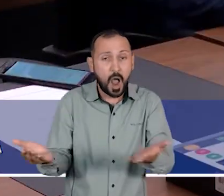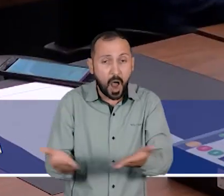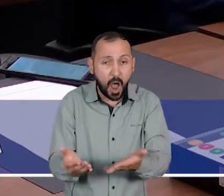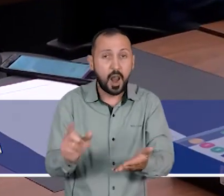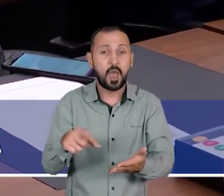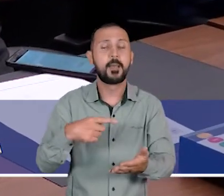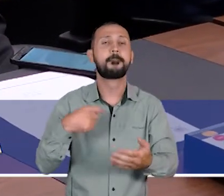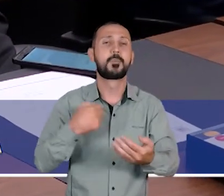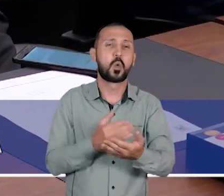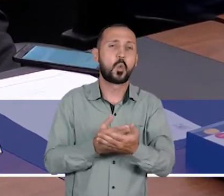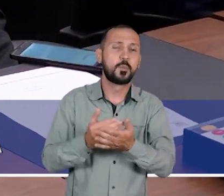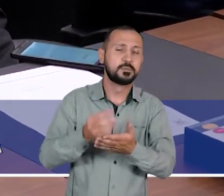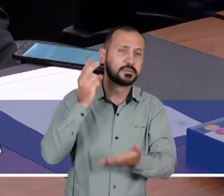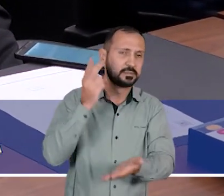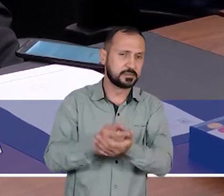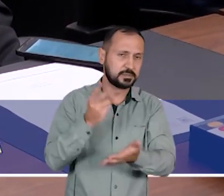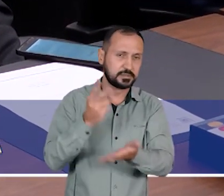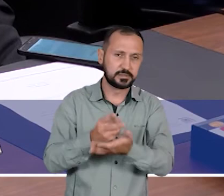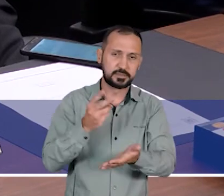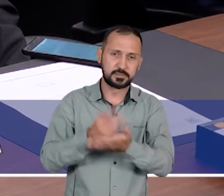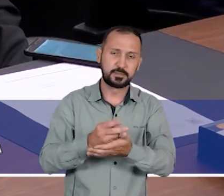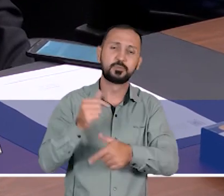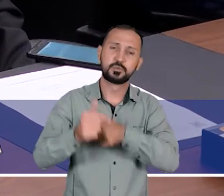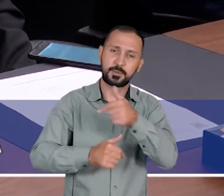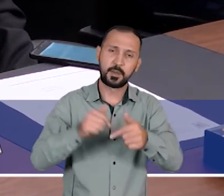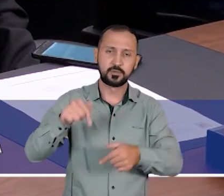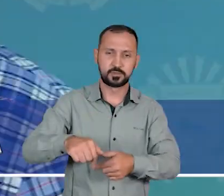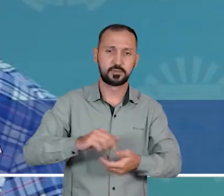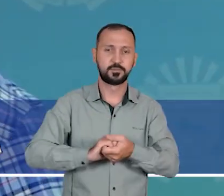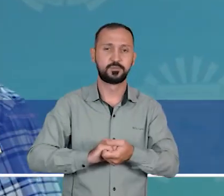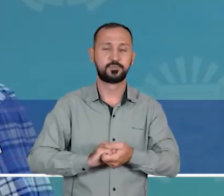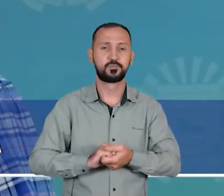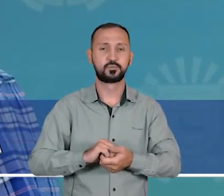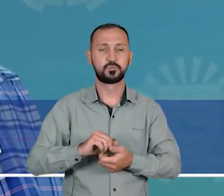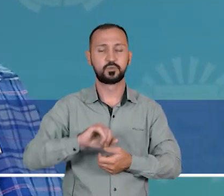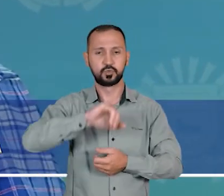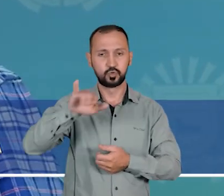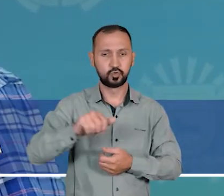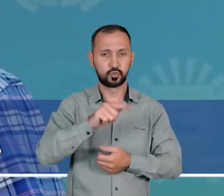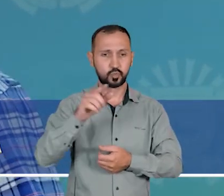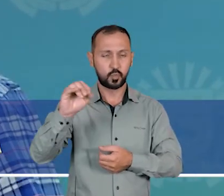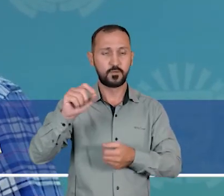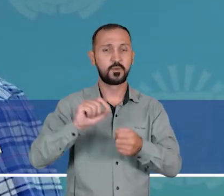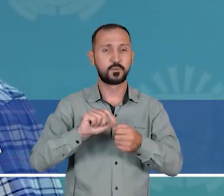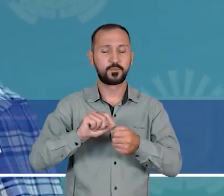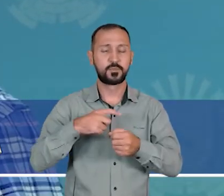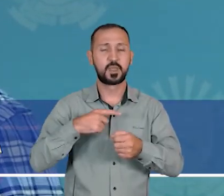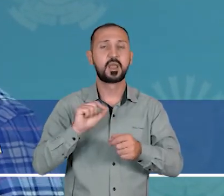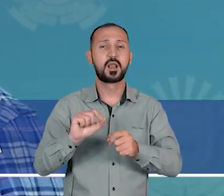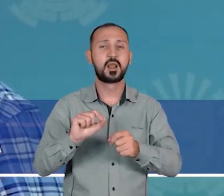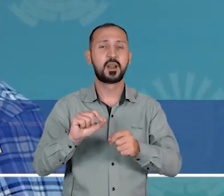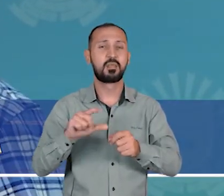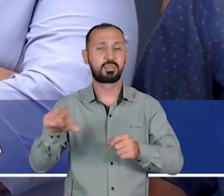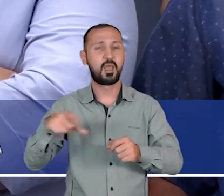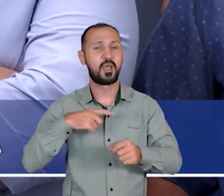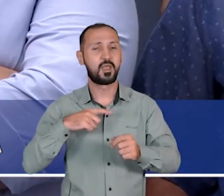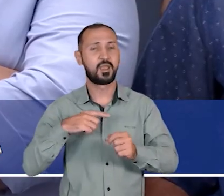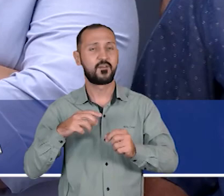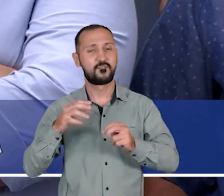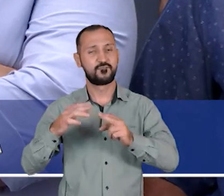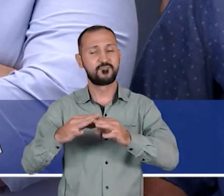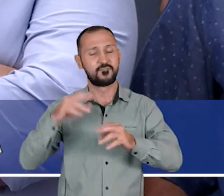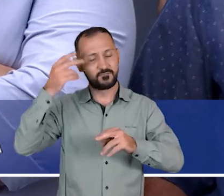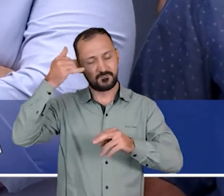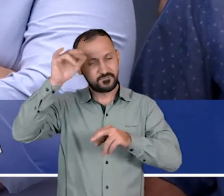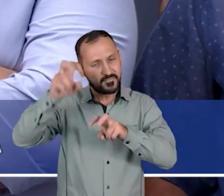jovem, essa é uma demanda que existe desde o começo das atividades. João Rofig, por sua vez, é produtor em Brasilândia. Ele